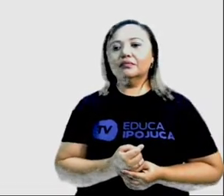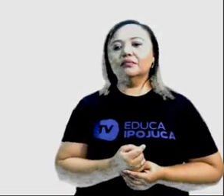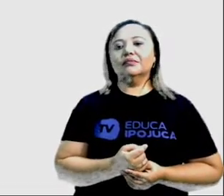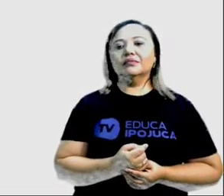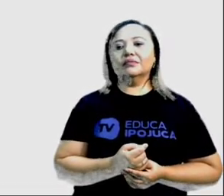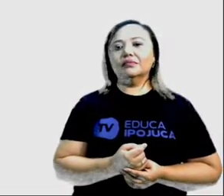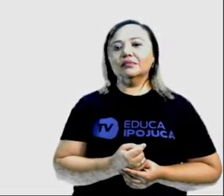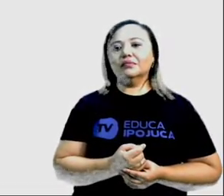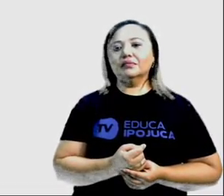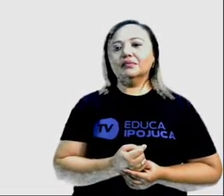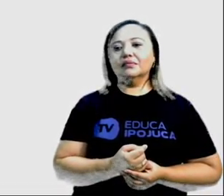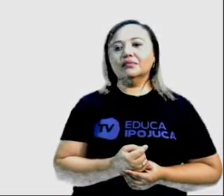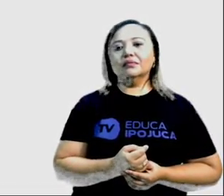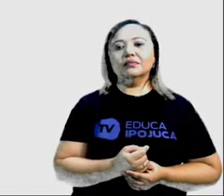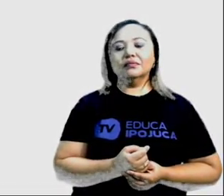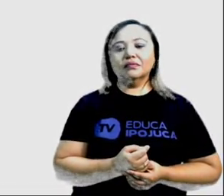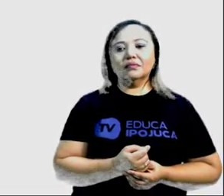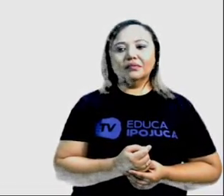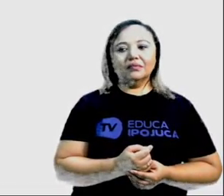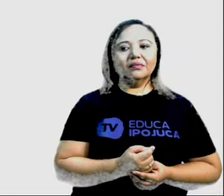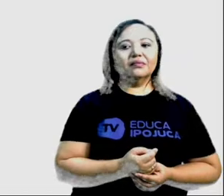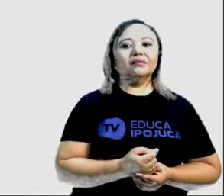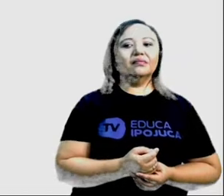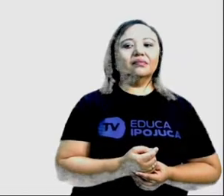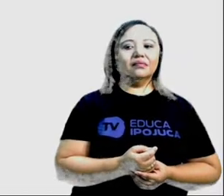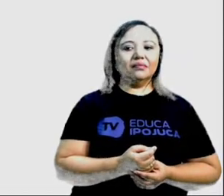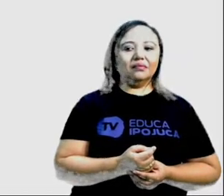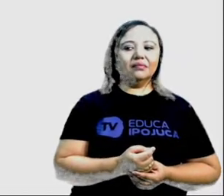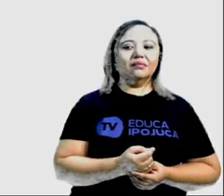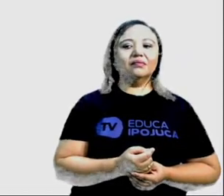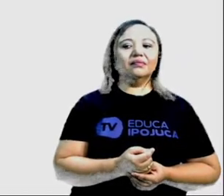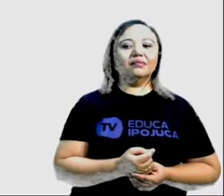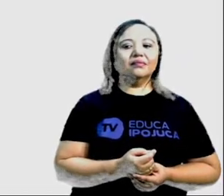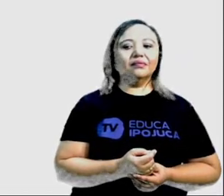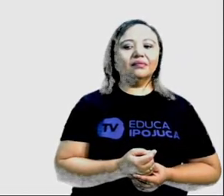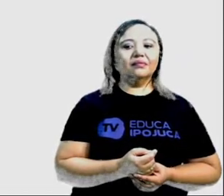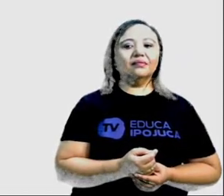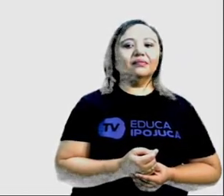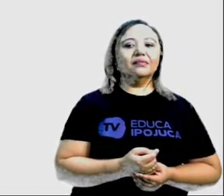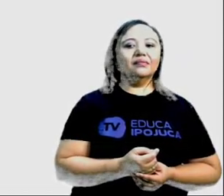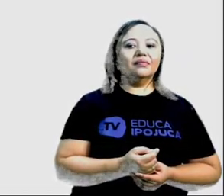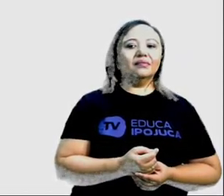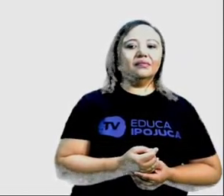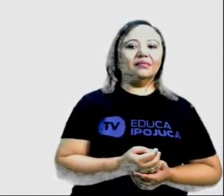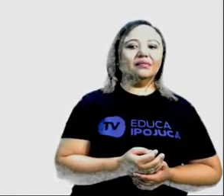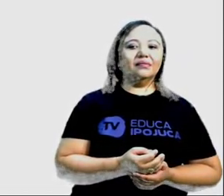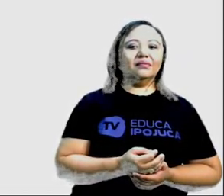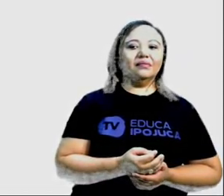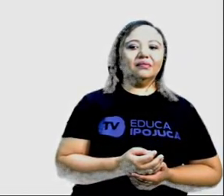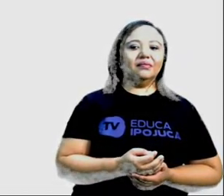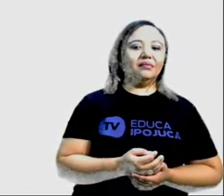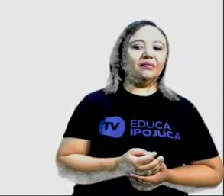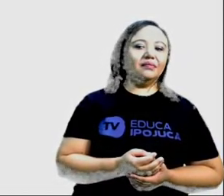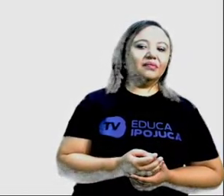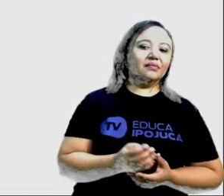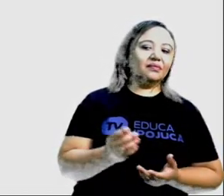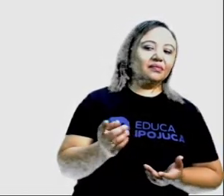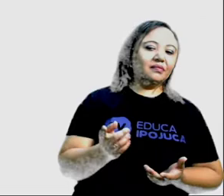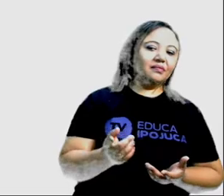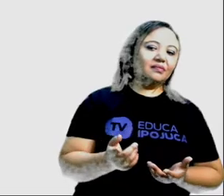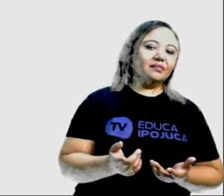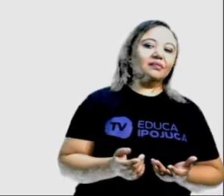dois, três, olha, quatro, cinco, seis, sete,